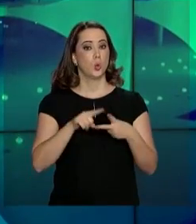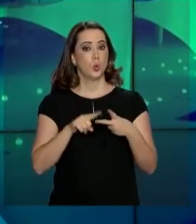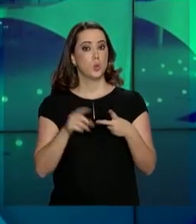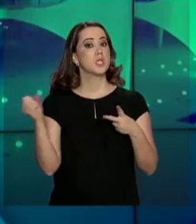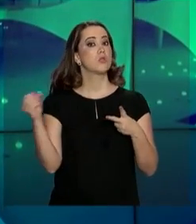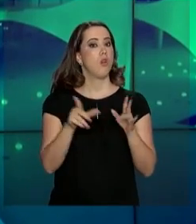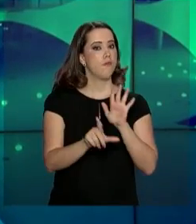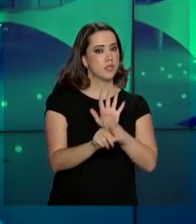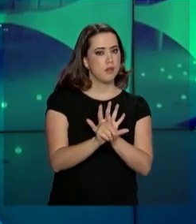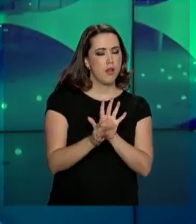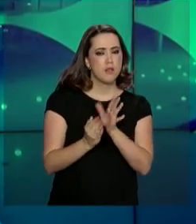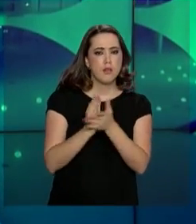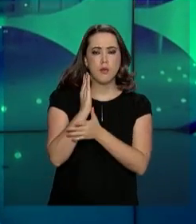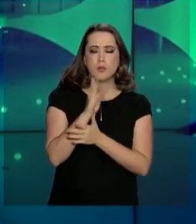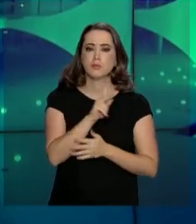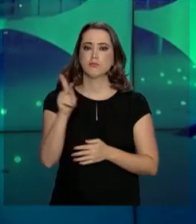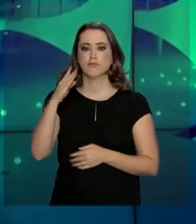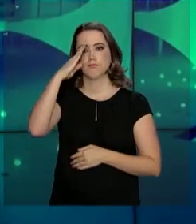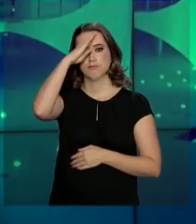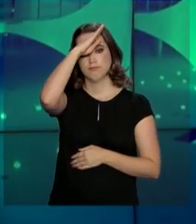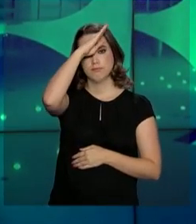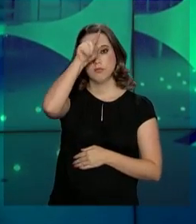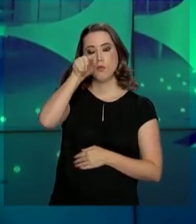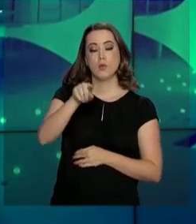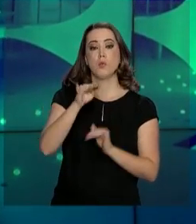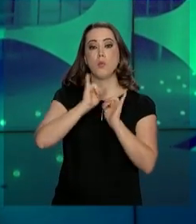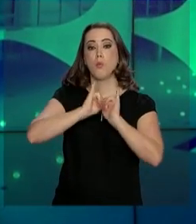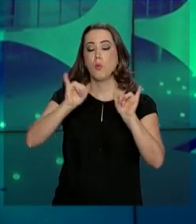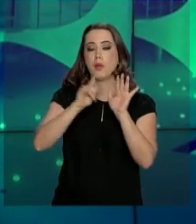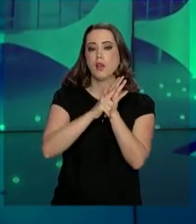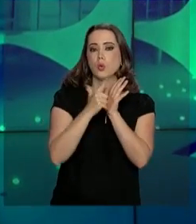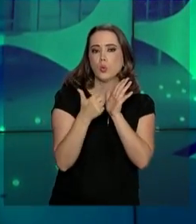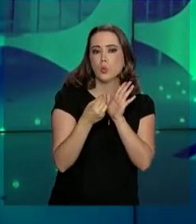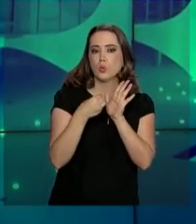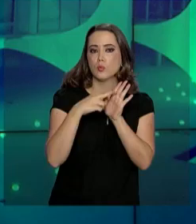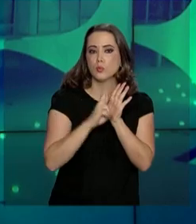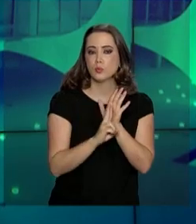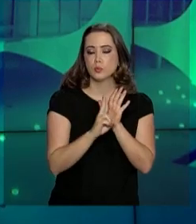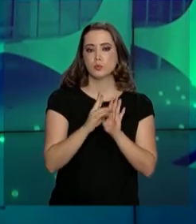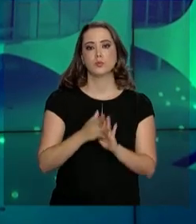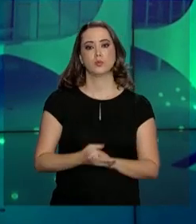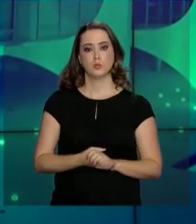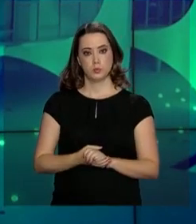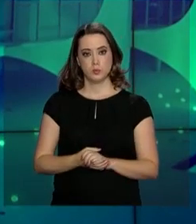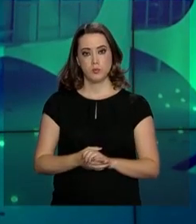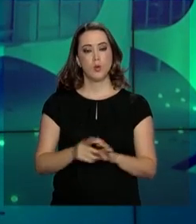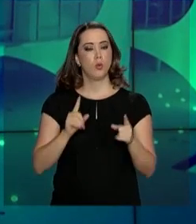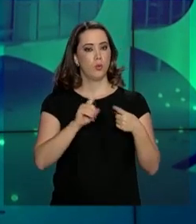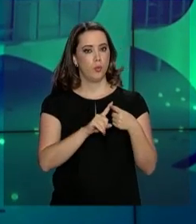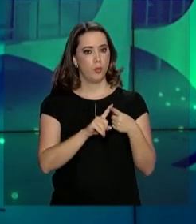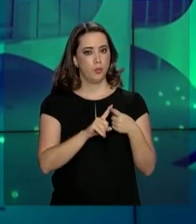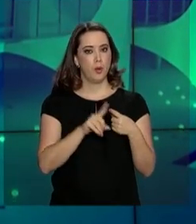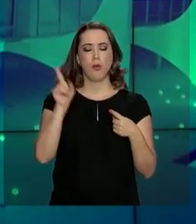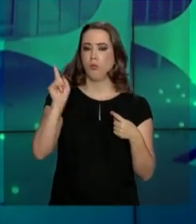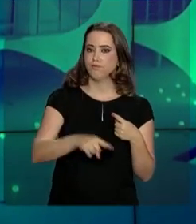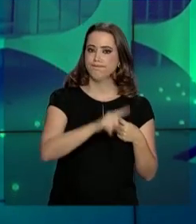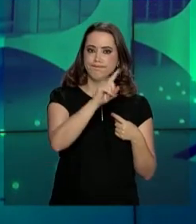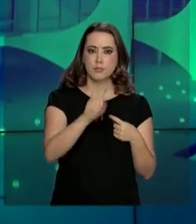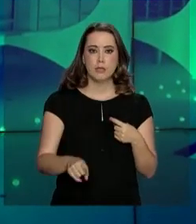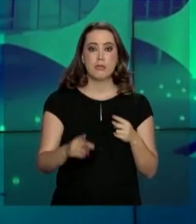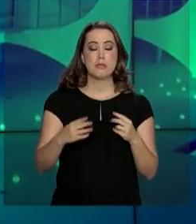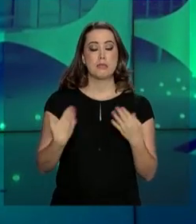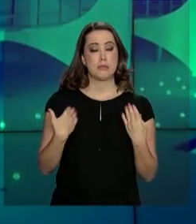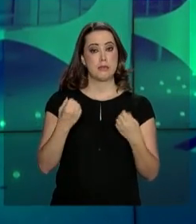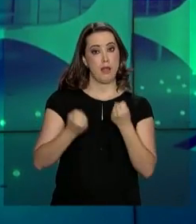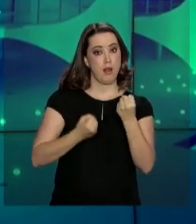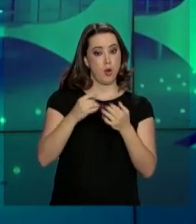novas leis foram sancionadas pelo presidente Jair Bolsonaro e publicadas hoje no Diário Oficial. Uma caça à carteira de motorista